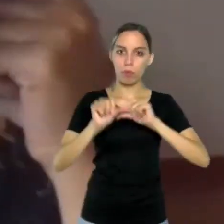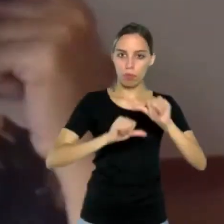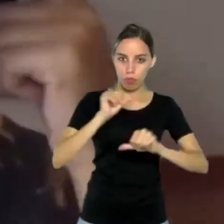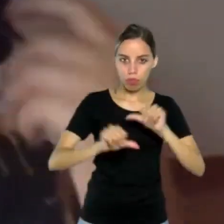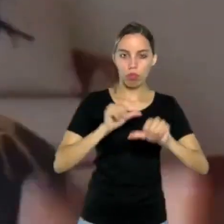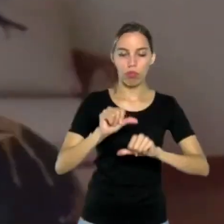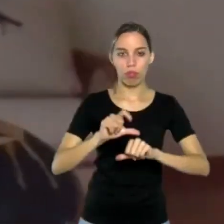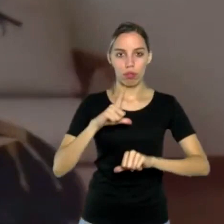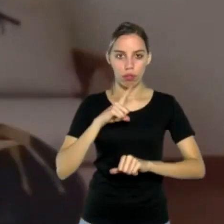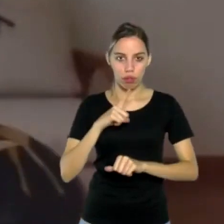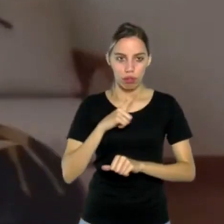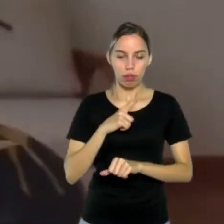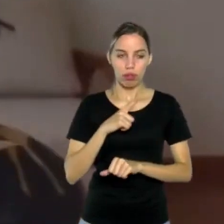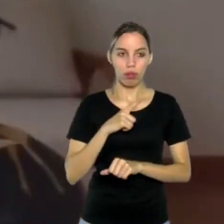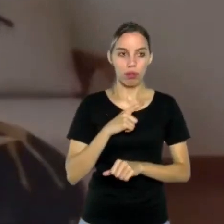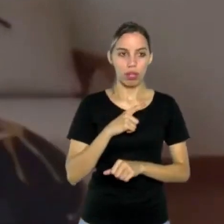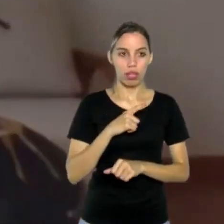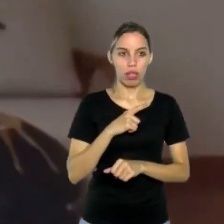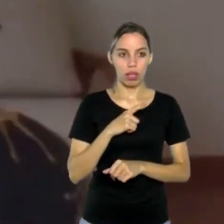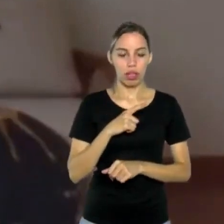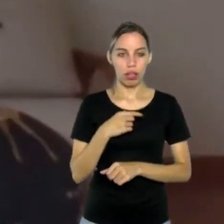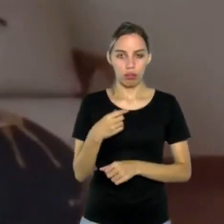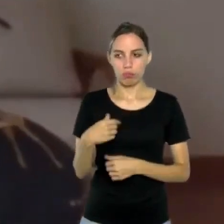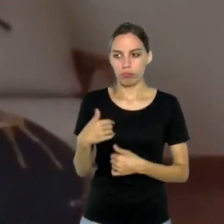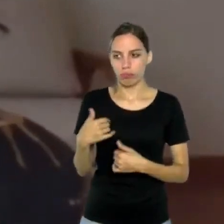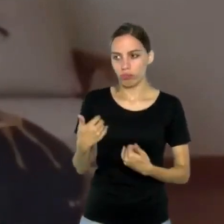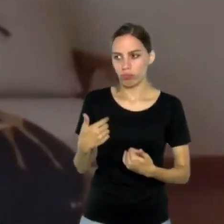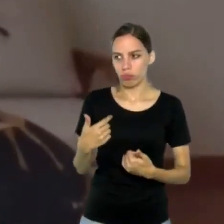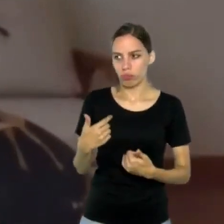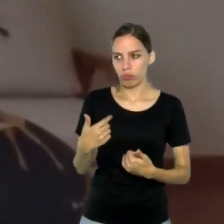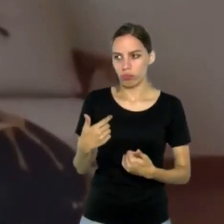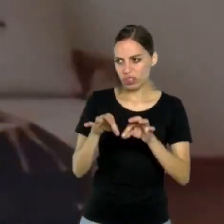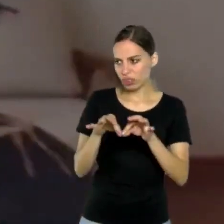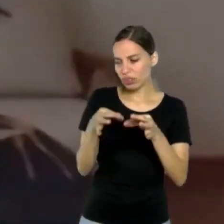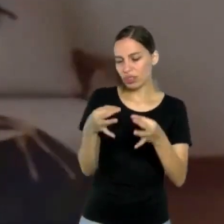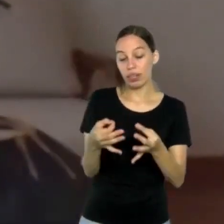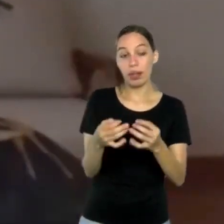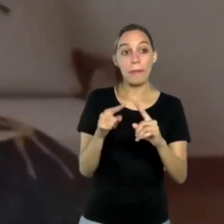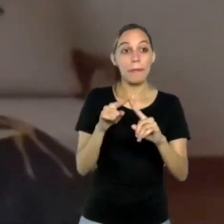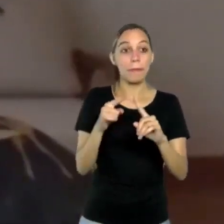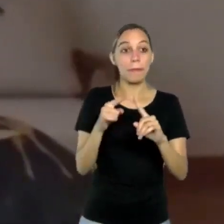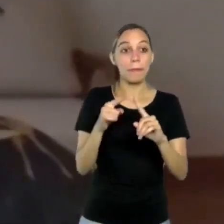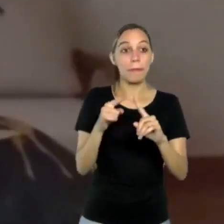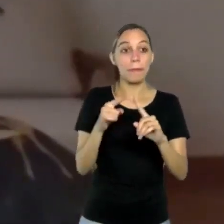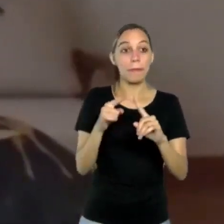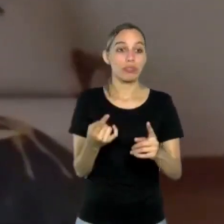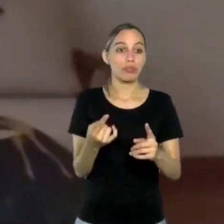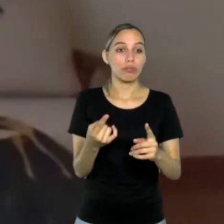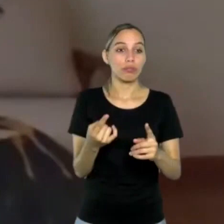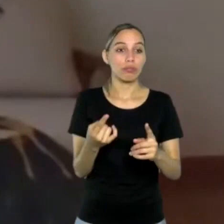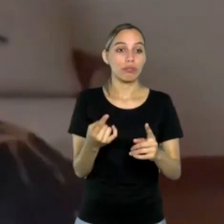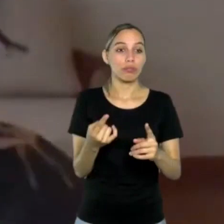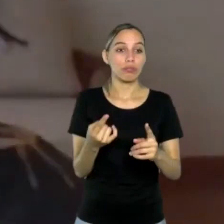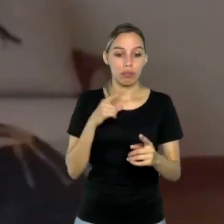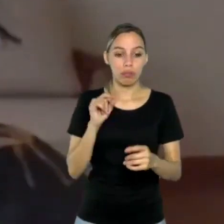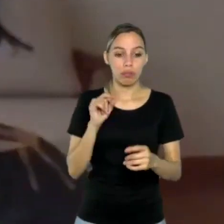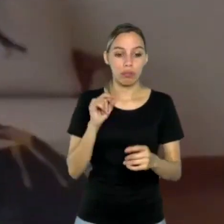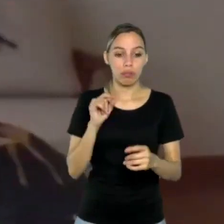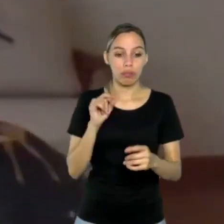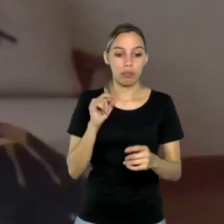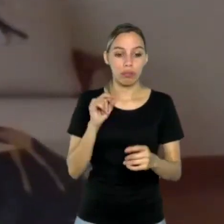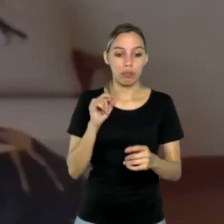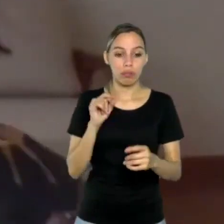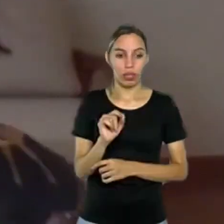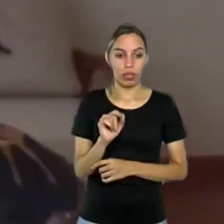assim, para mim, um pouco ciclicamente. E aí, mas tem um passo, assim, que eu acho que é um passo fundamental